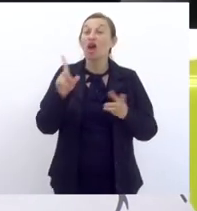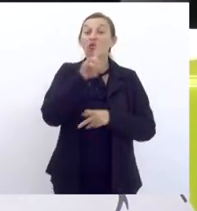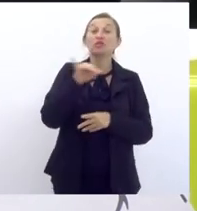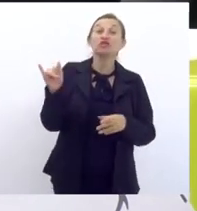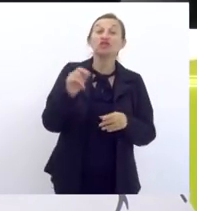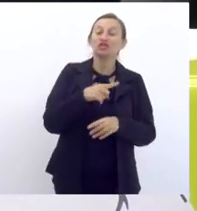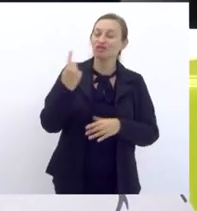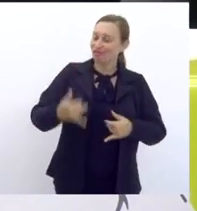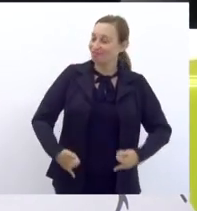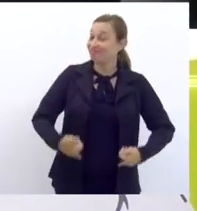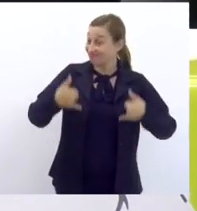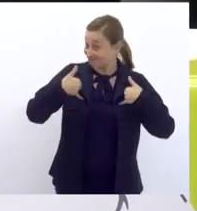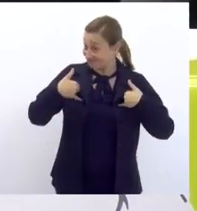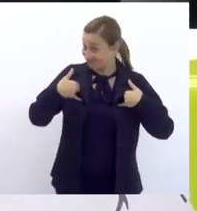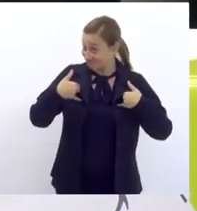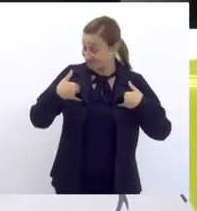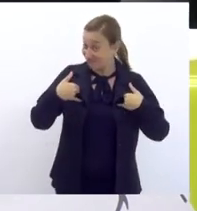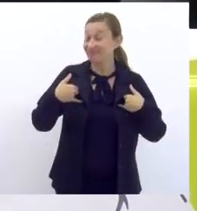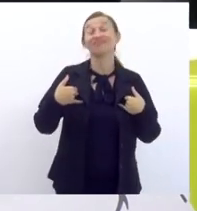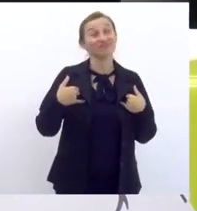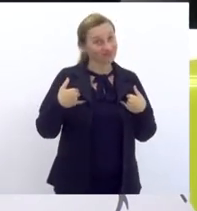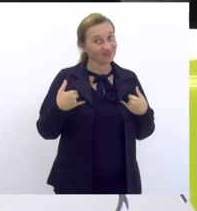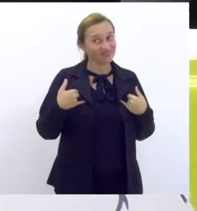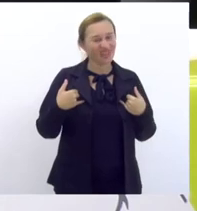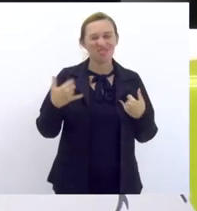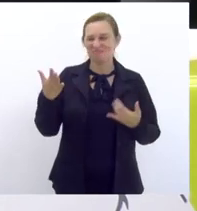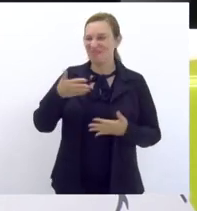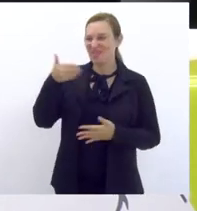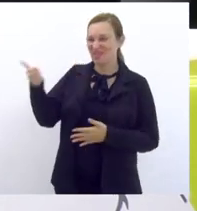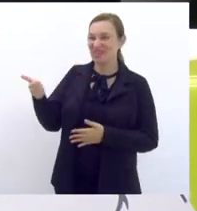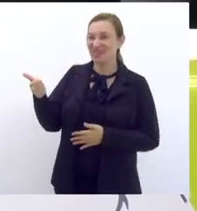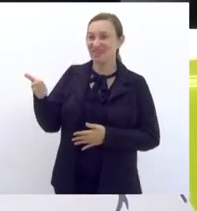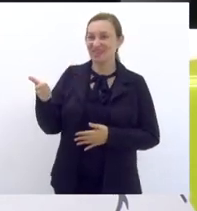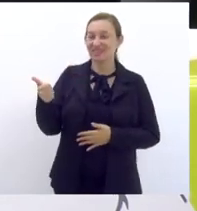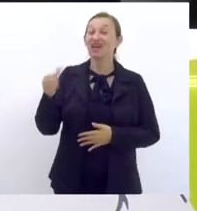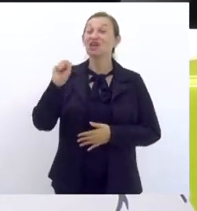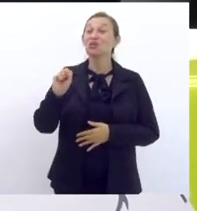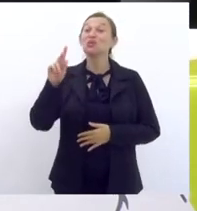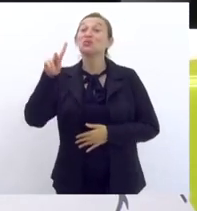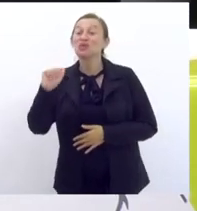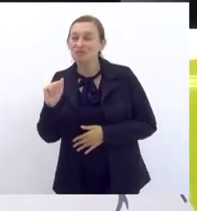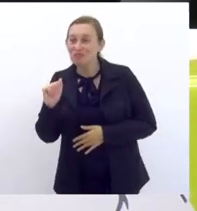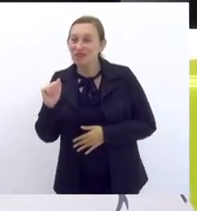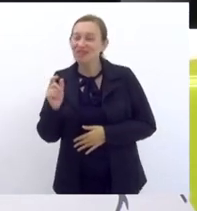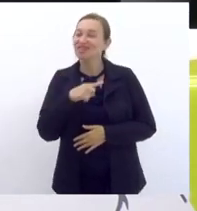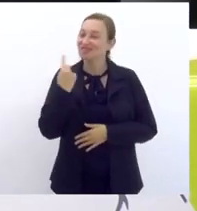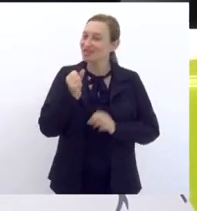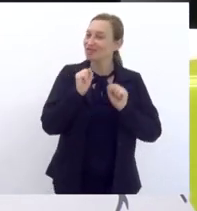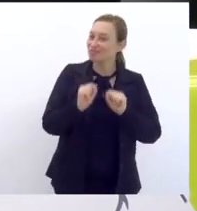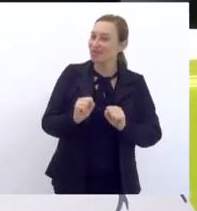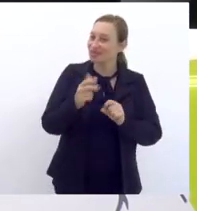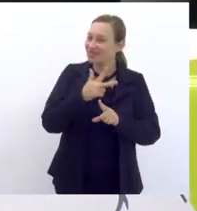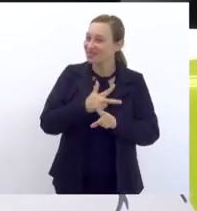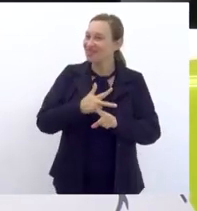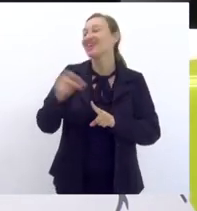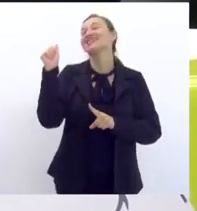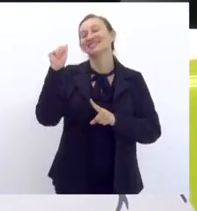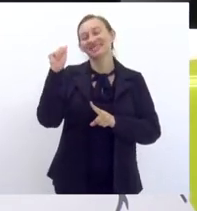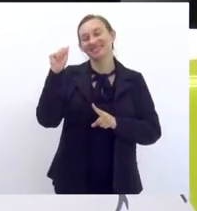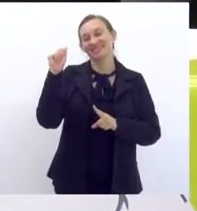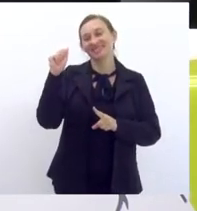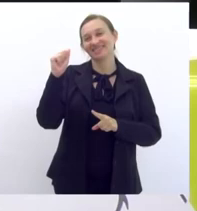se orgulhar pela melhoria da suipa e para que a gente possa vencer